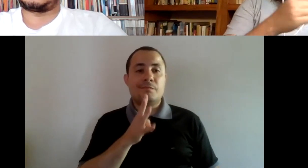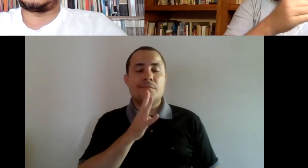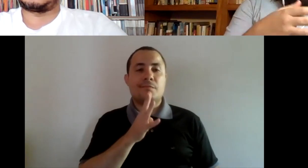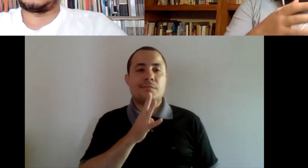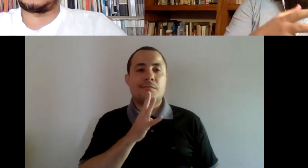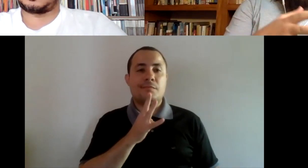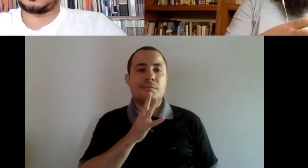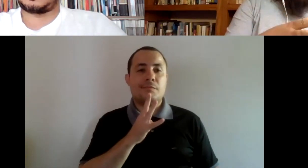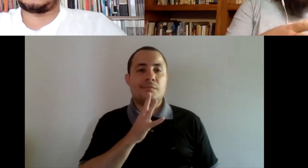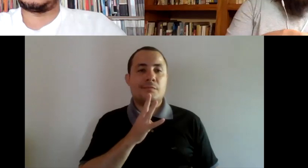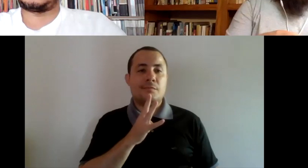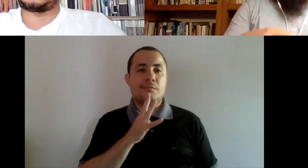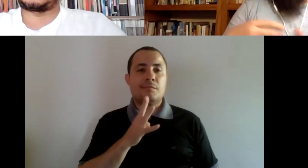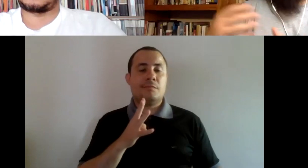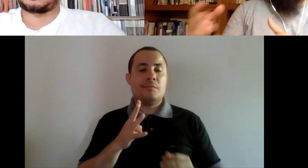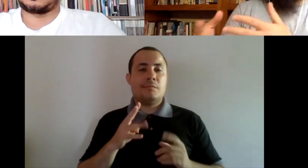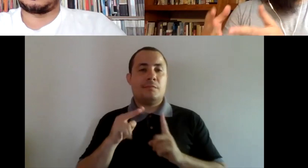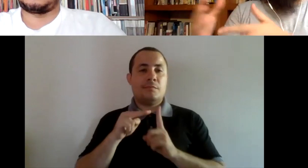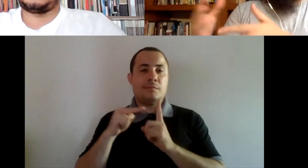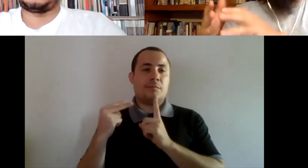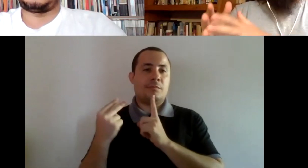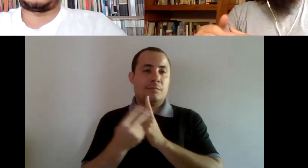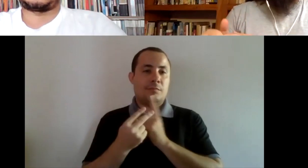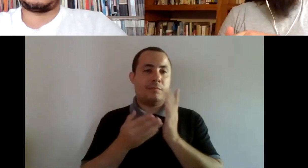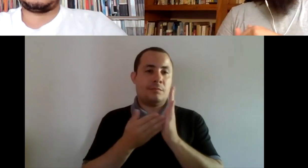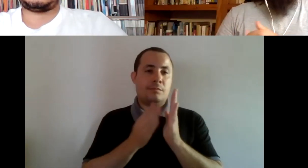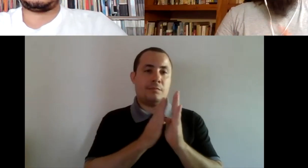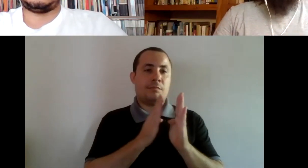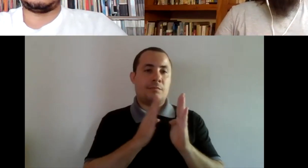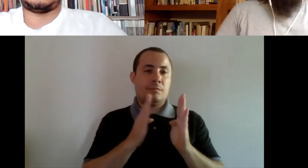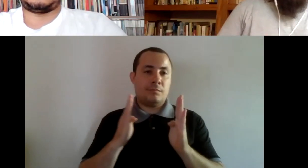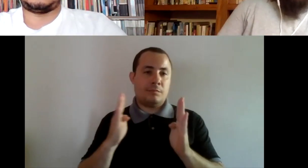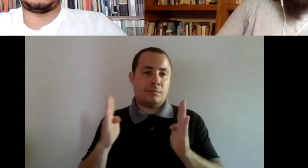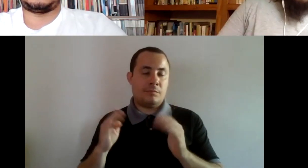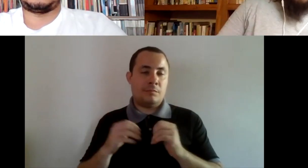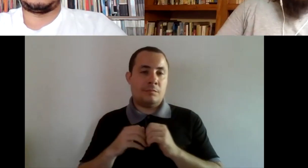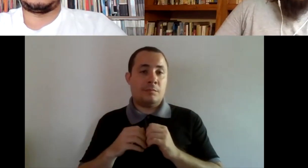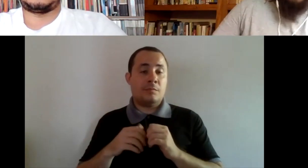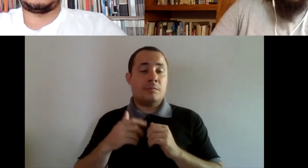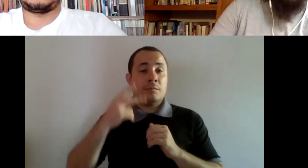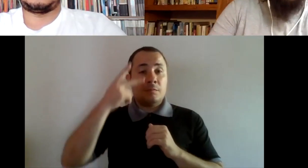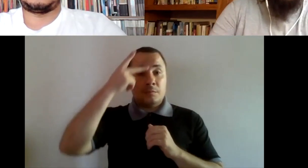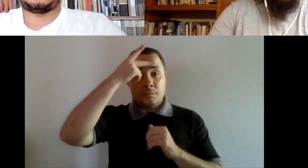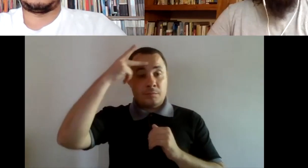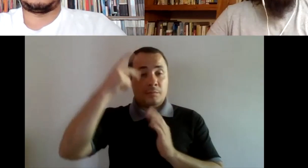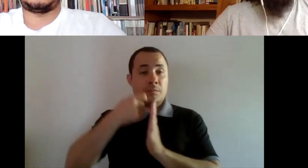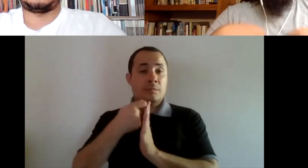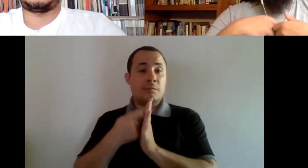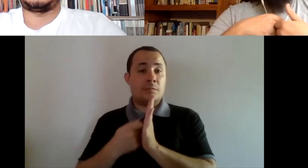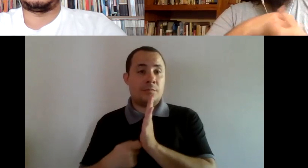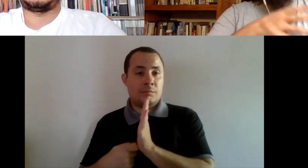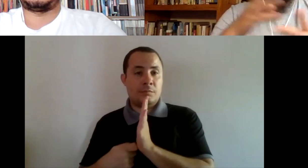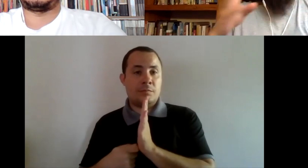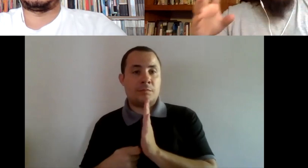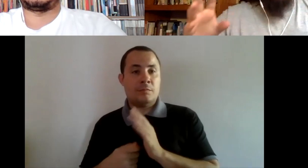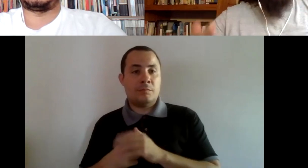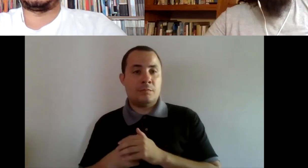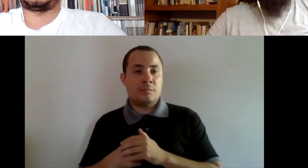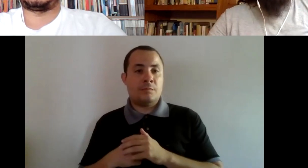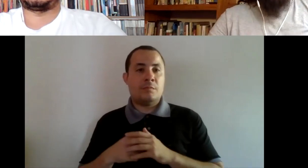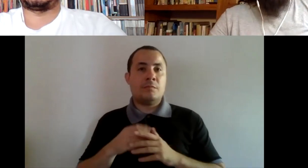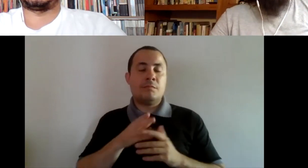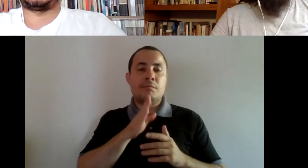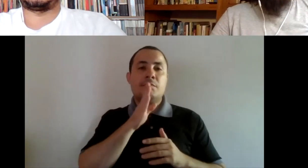enfim, do bibliotecário, né? Mas também do ponto de vista de quem escreve, é conhecer, quer dizer, essa